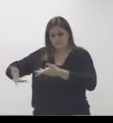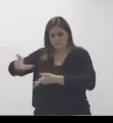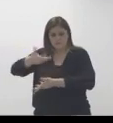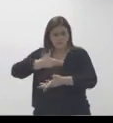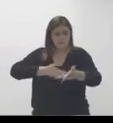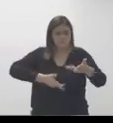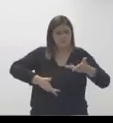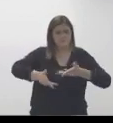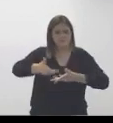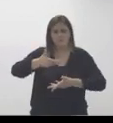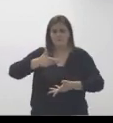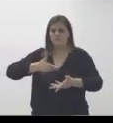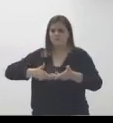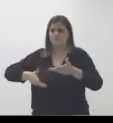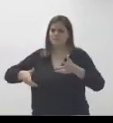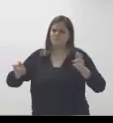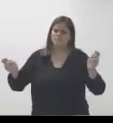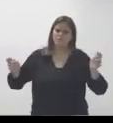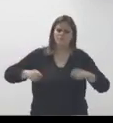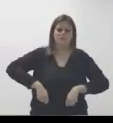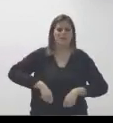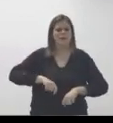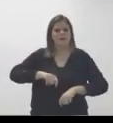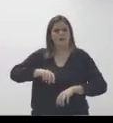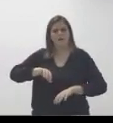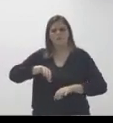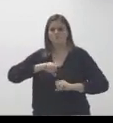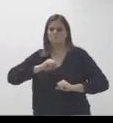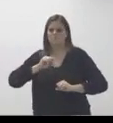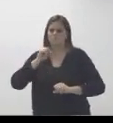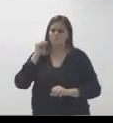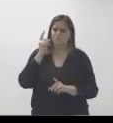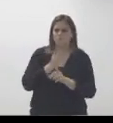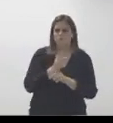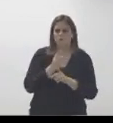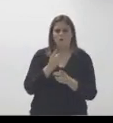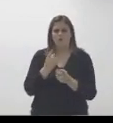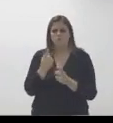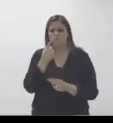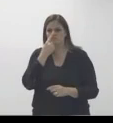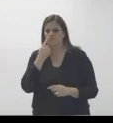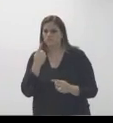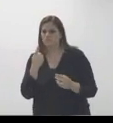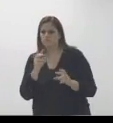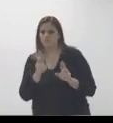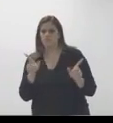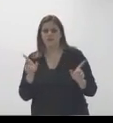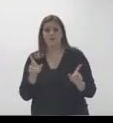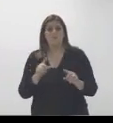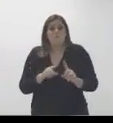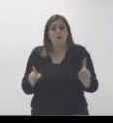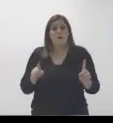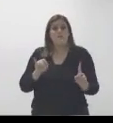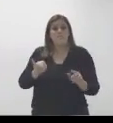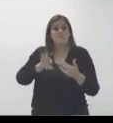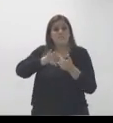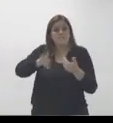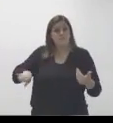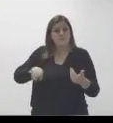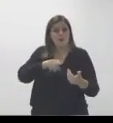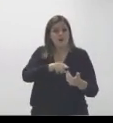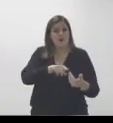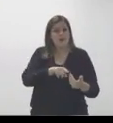um tratamento um cuidado pode ser promovido a grande questão é segregar não é tratar isso